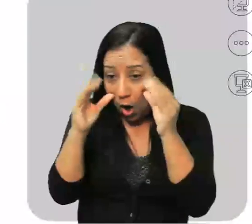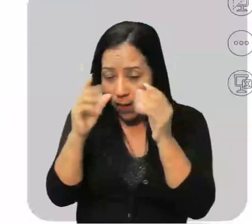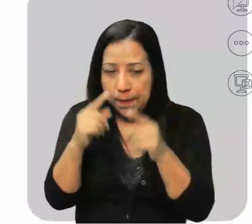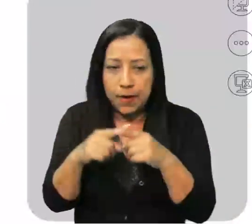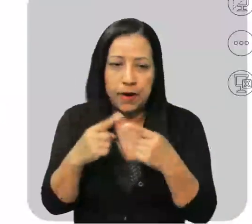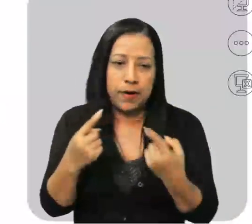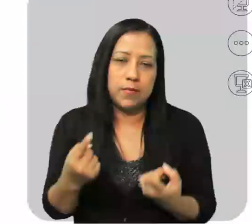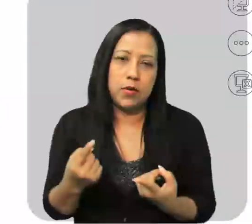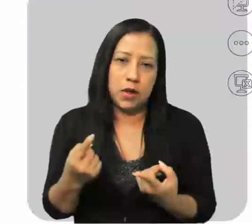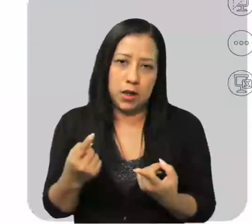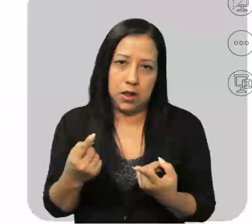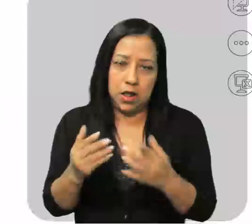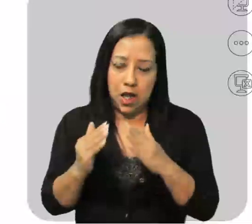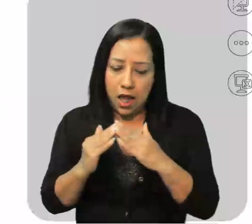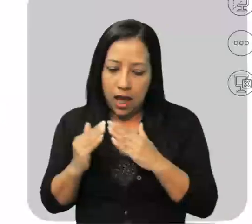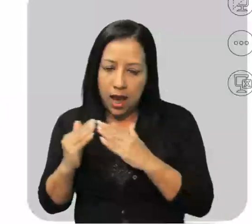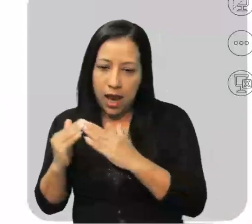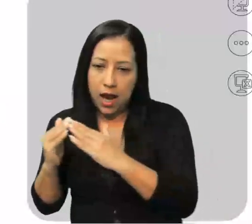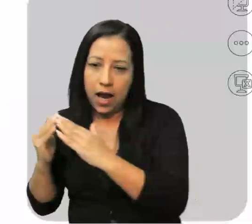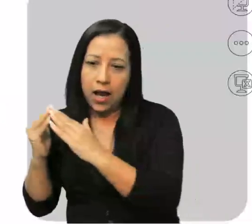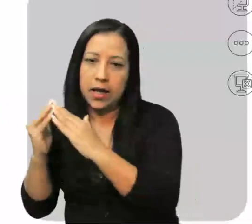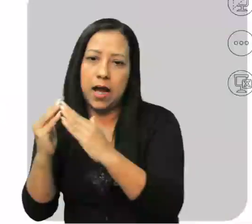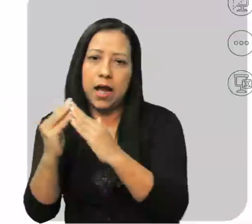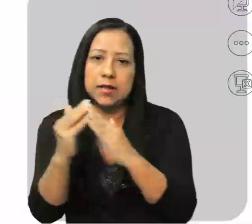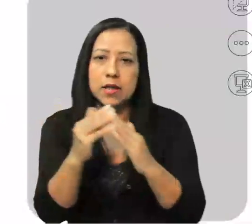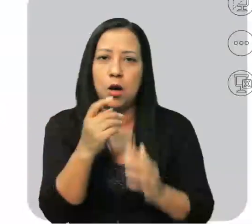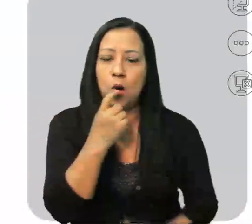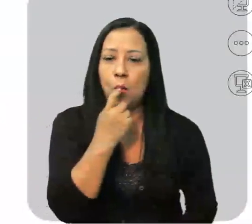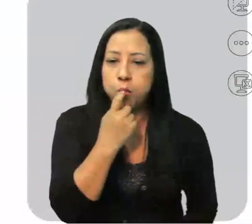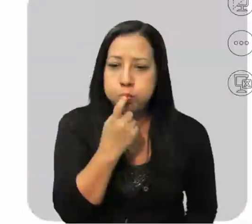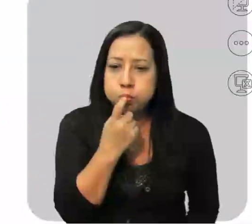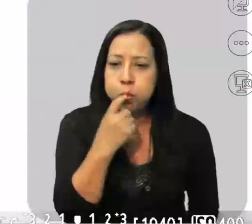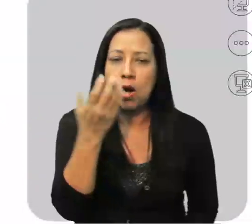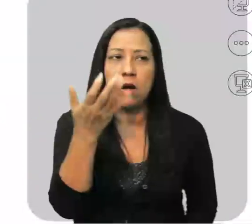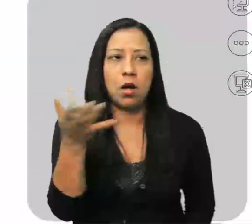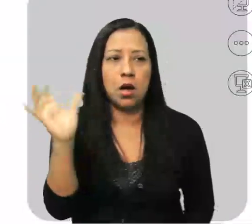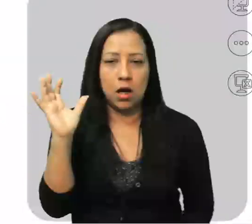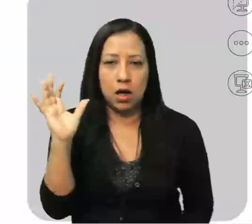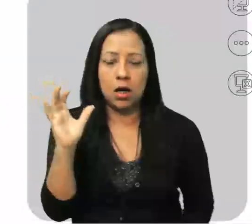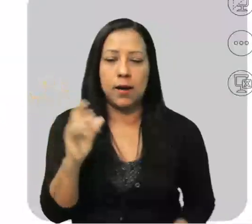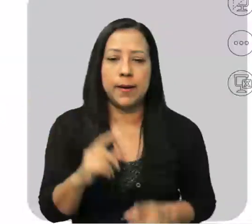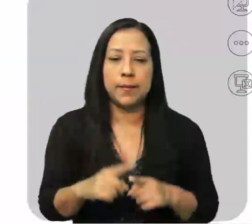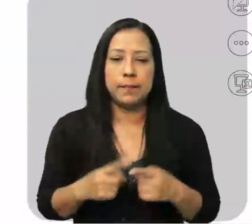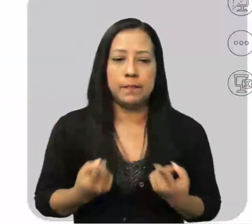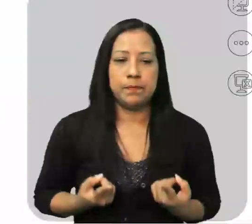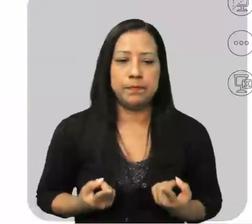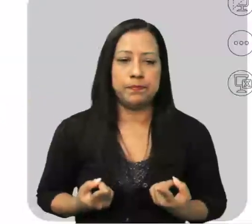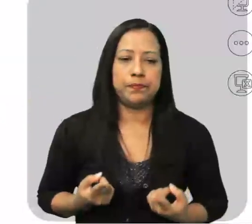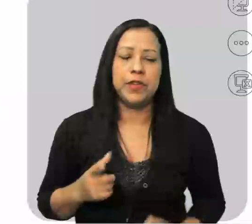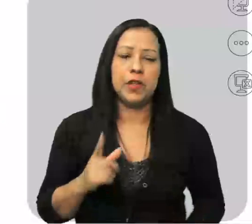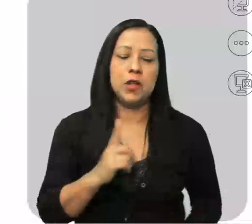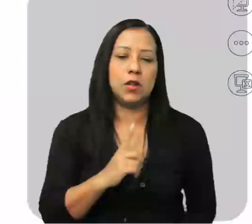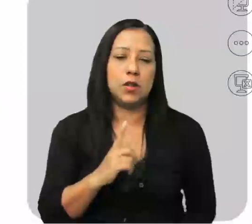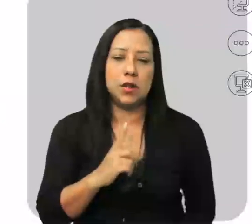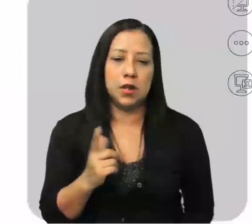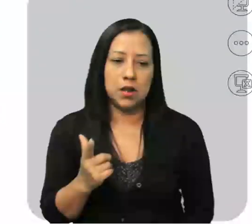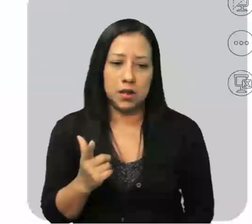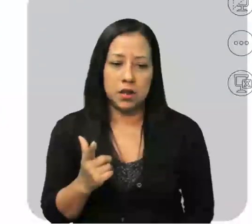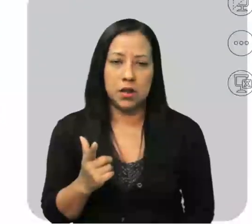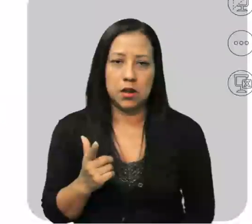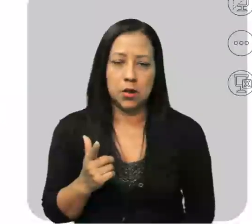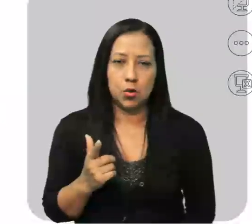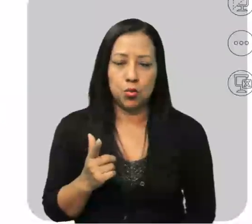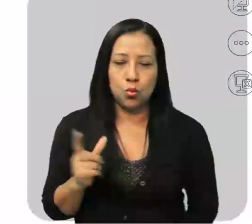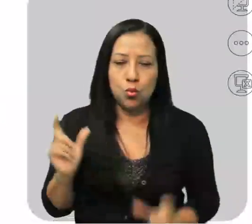do entorno, já que a população pode desfrutar de uma melhor qualidade deste ar, de um